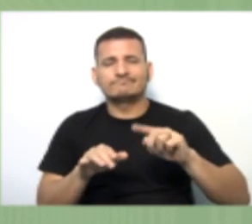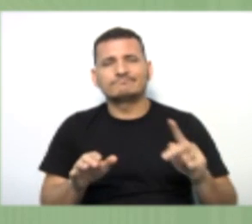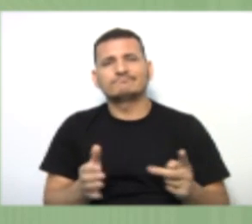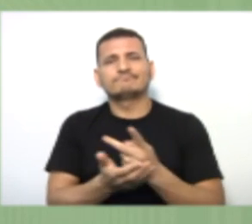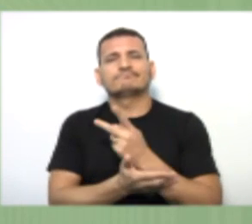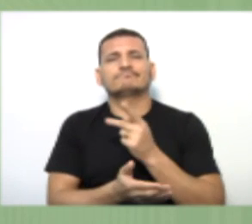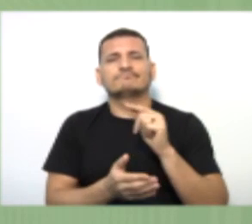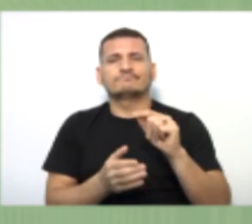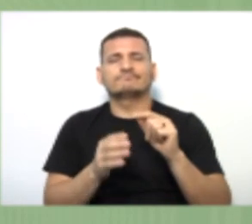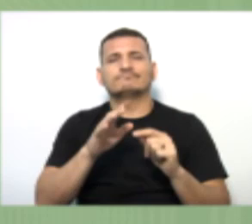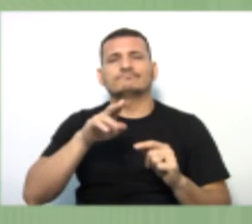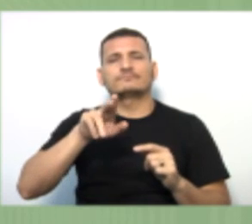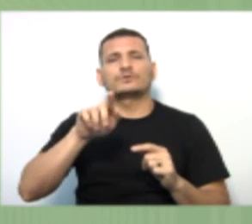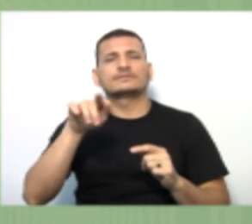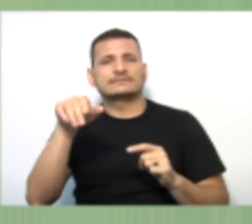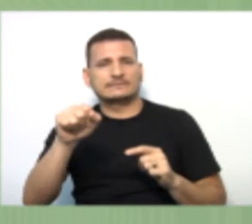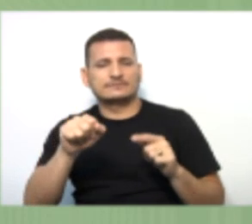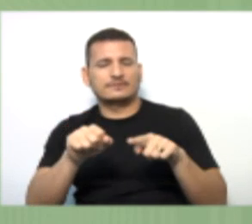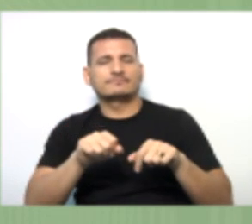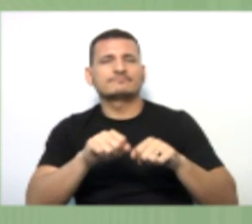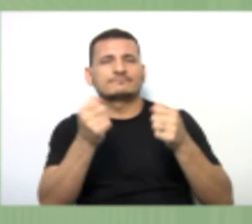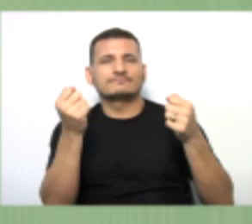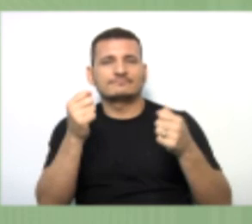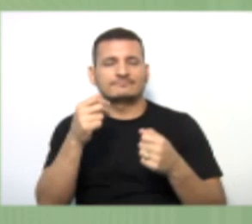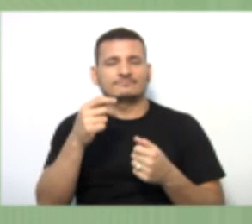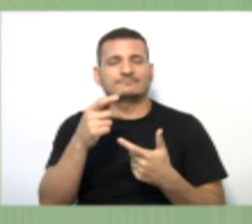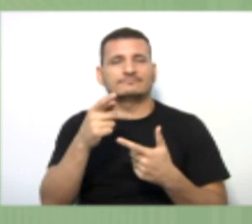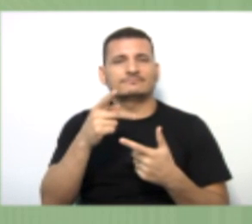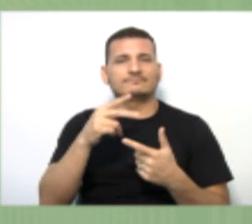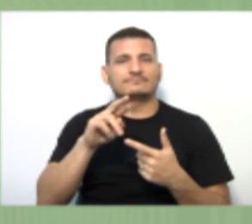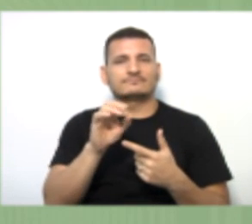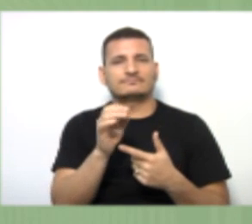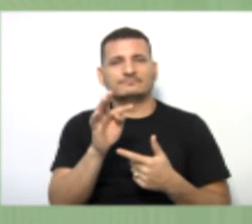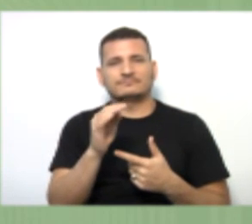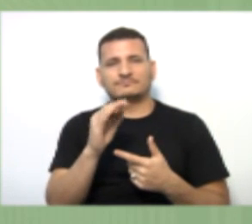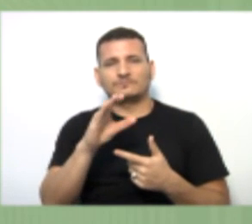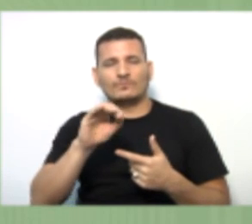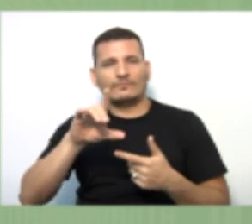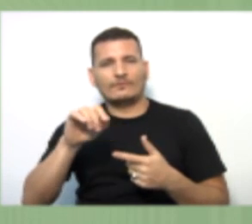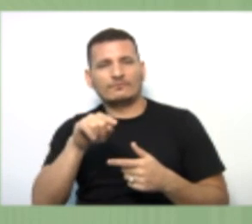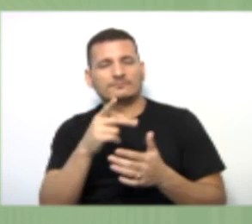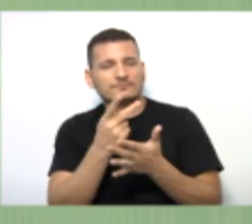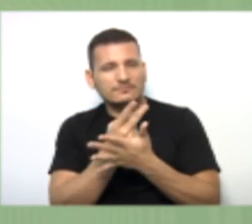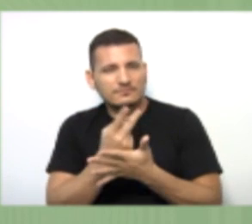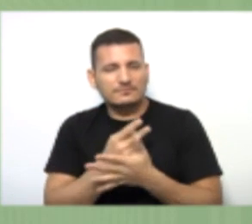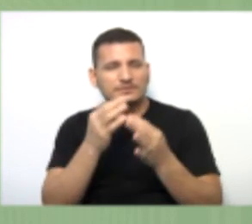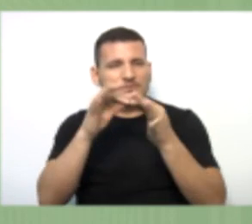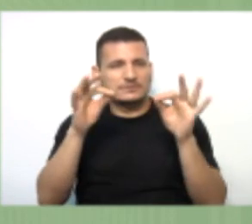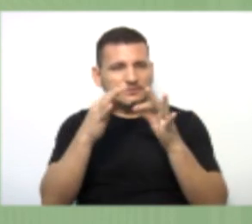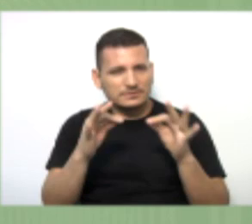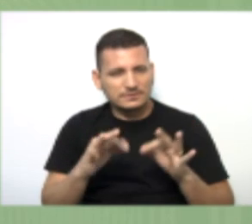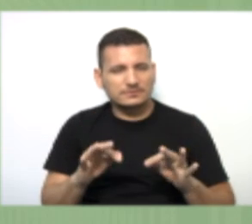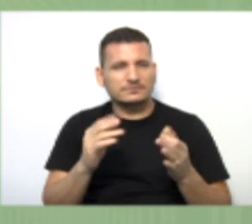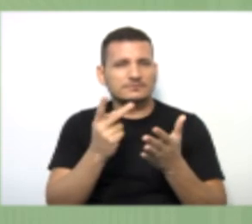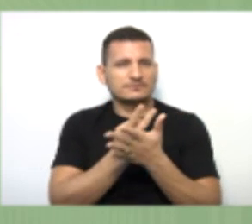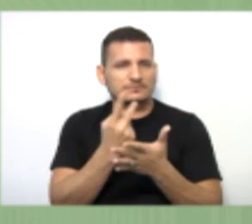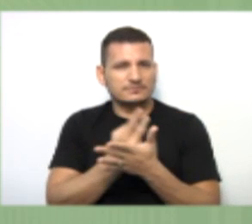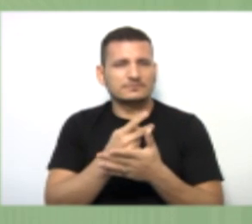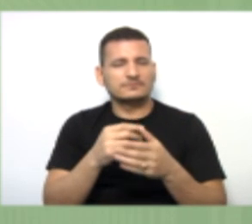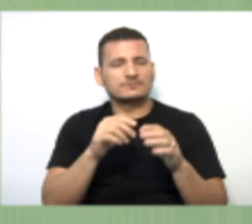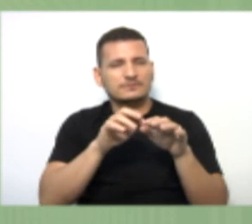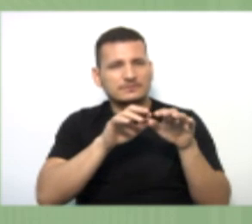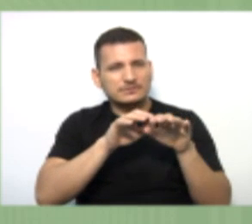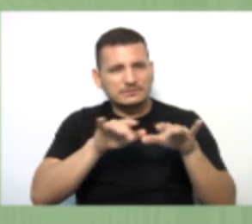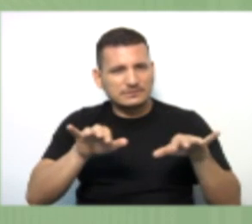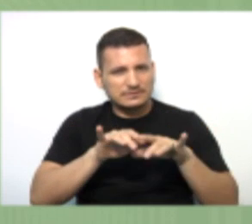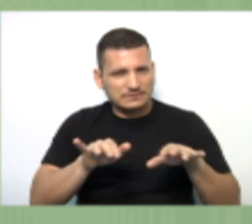se deparando com bugs que são quebras de protocolo. Você erra bastante sintaxe, erra bastante, que no caso é a escrita,